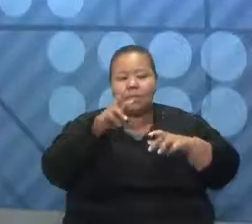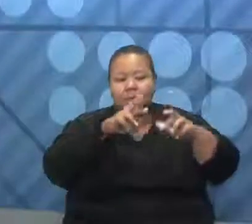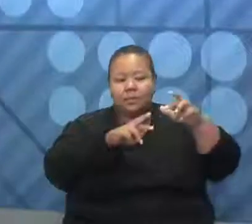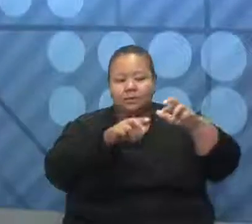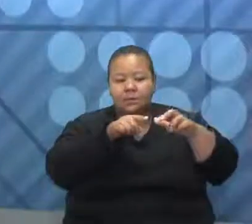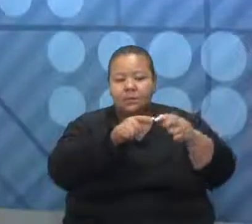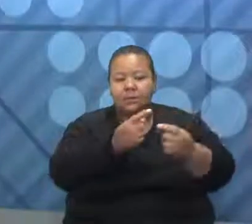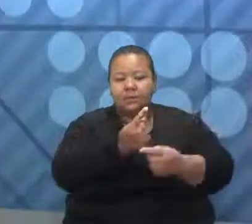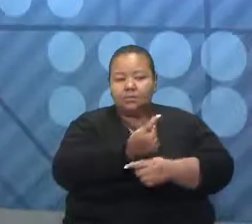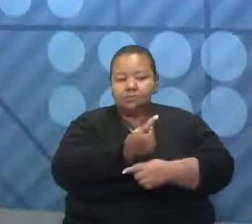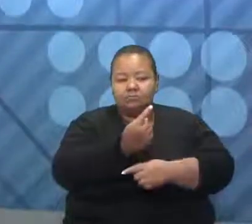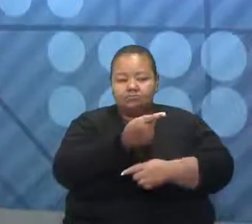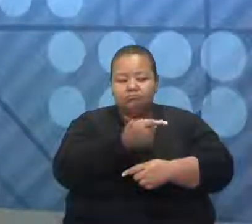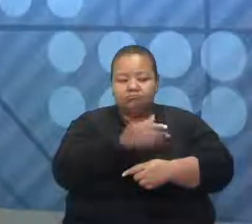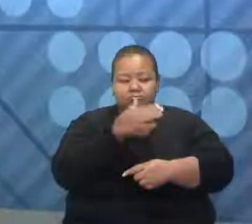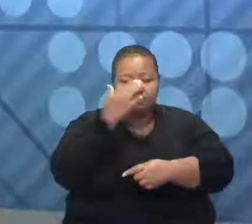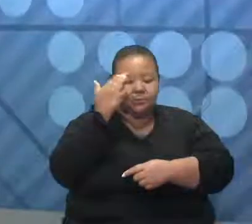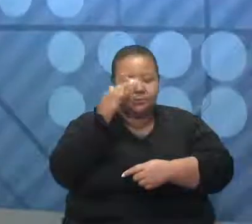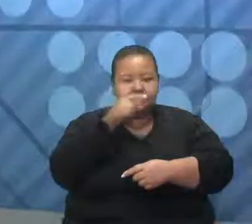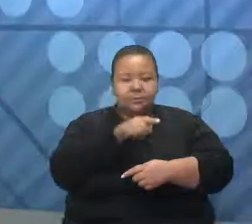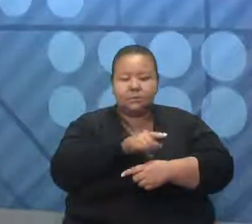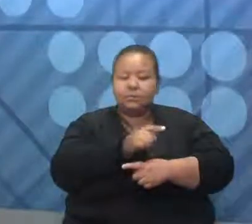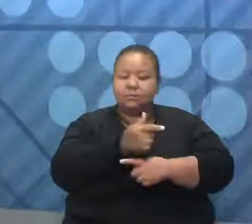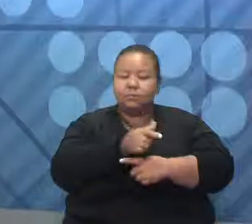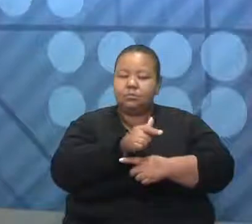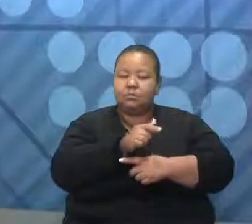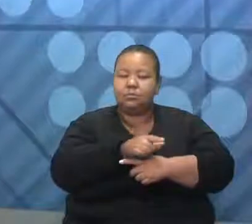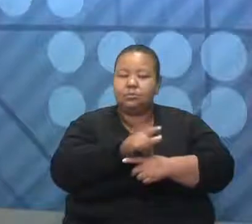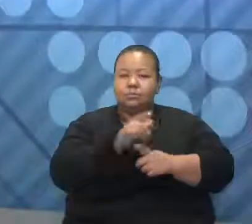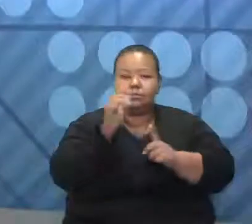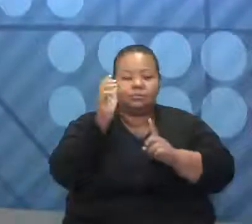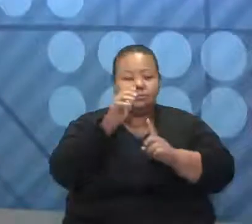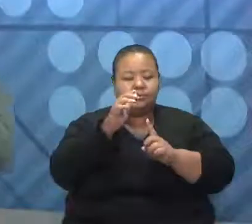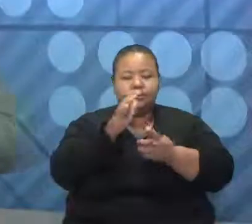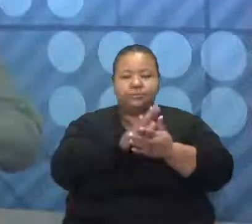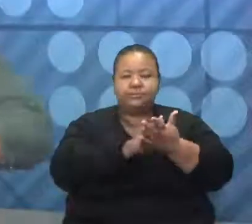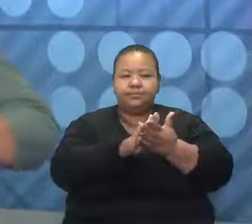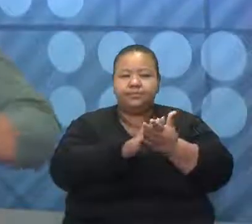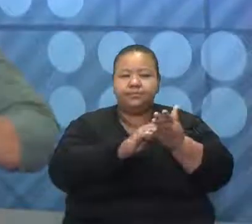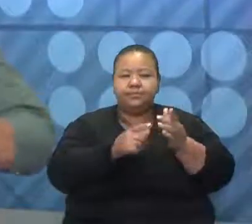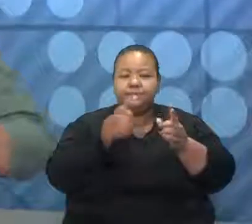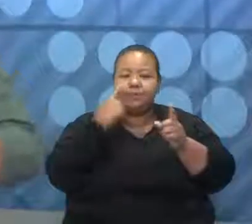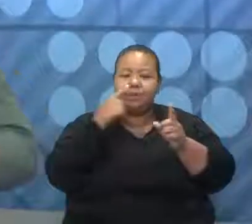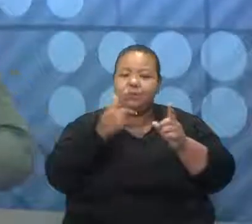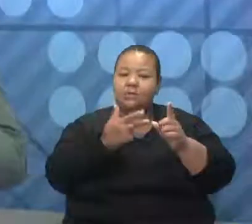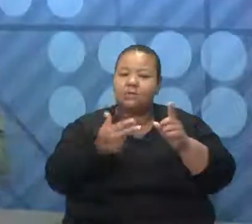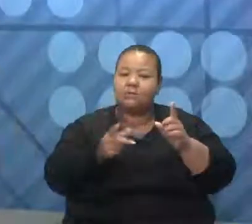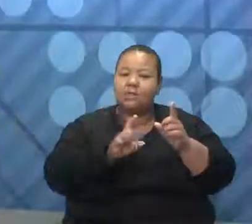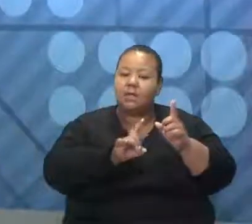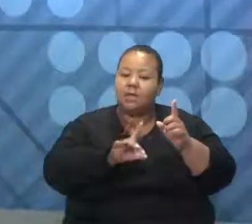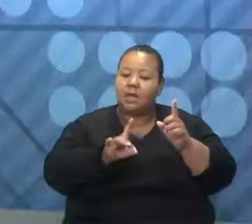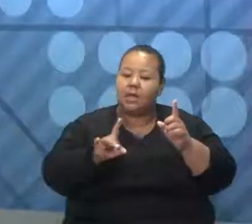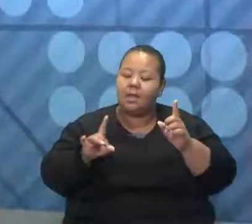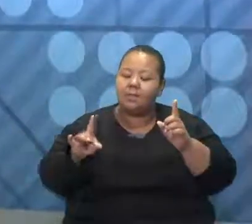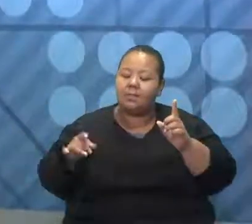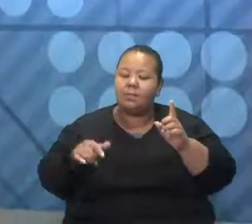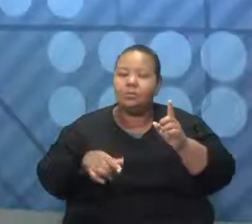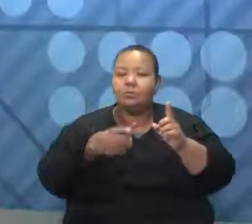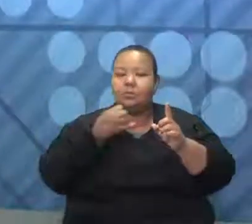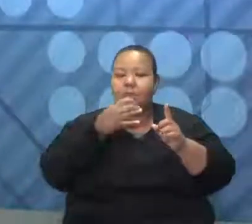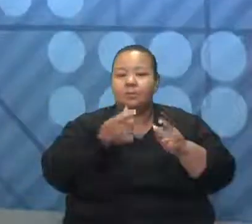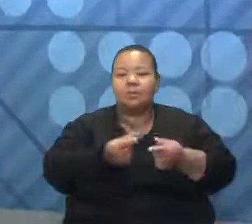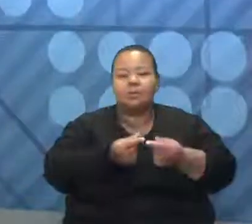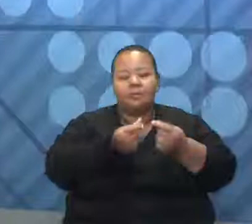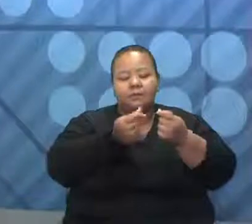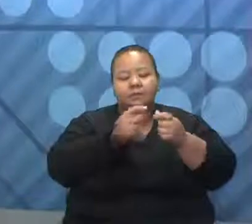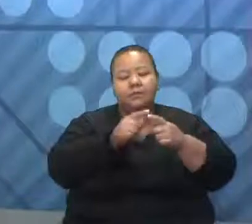forma isolada, sei que ele não tem influência sozinho, e aí eu vou analisando cada um dos impactos. Então é interessante, financeiro